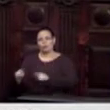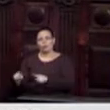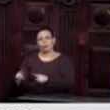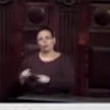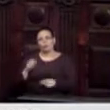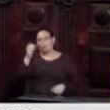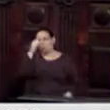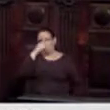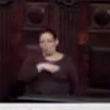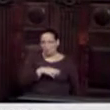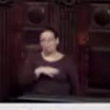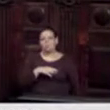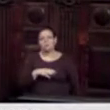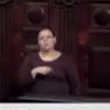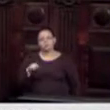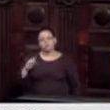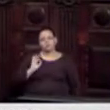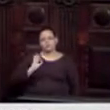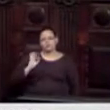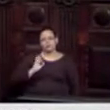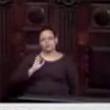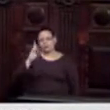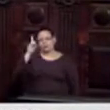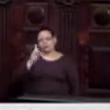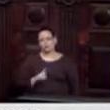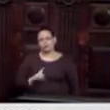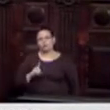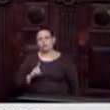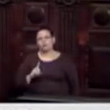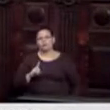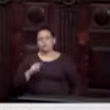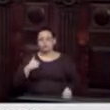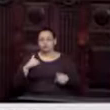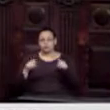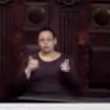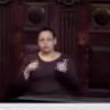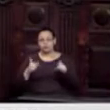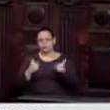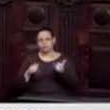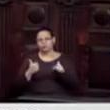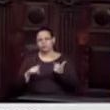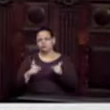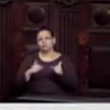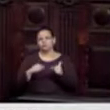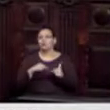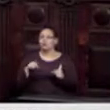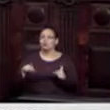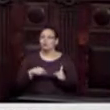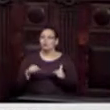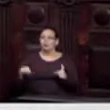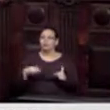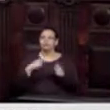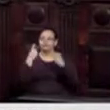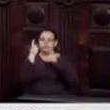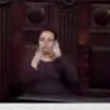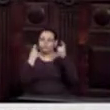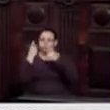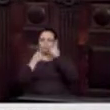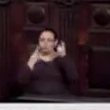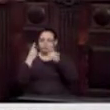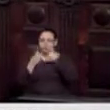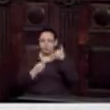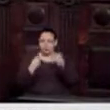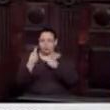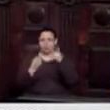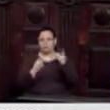da destruição de direitos previdenciários e de direitos trabalhistas. E nós estamos mais ainda preocupados, deputado